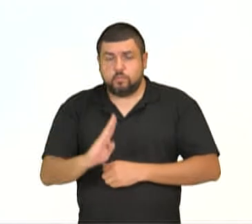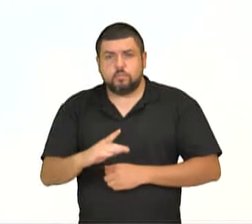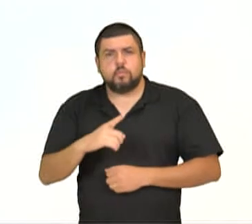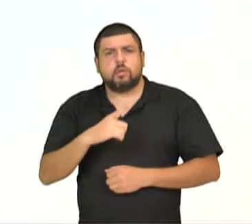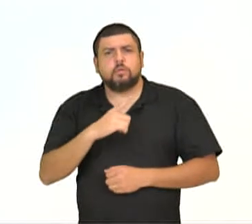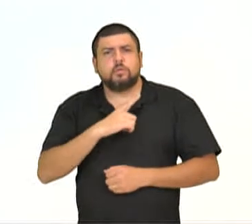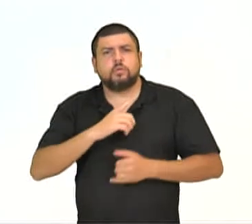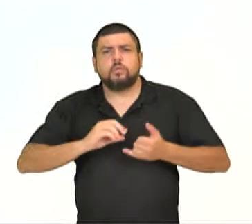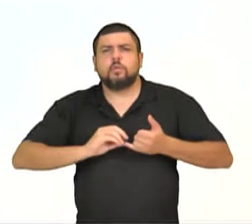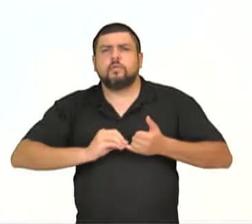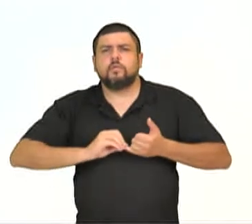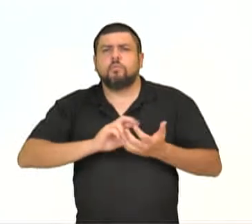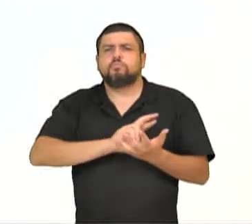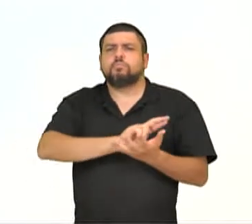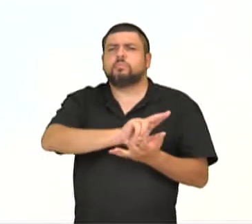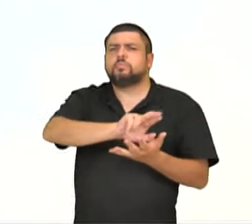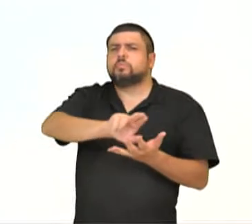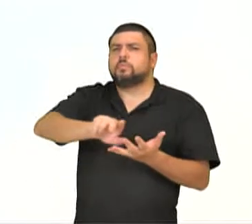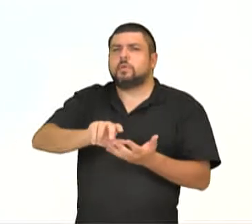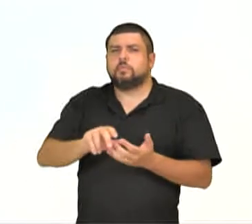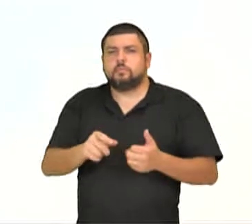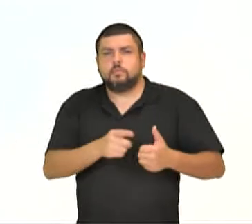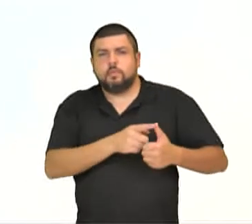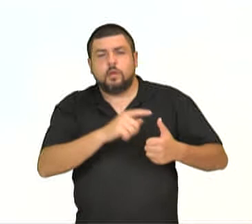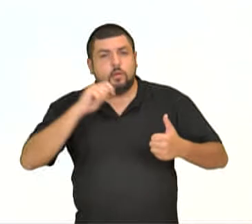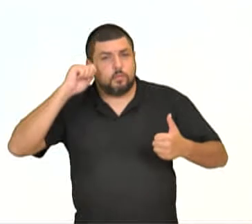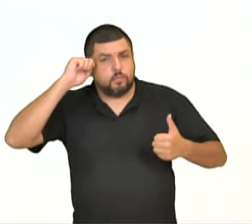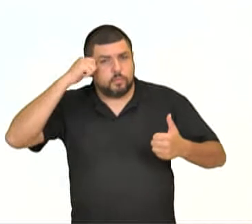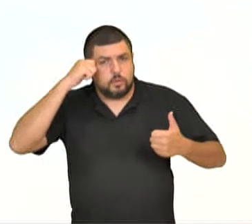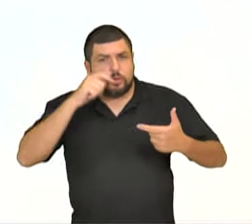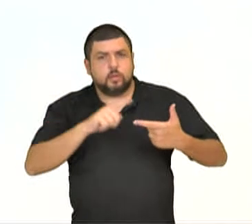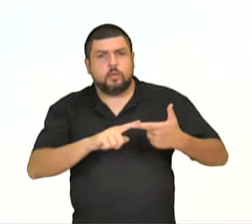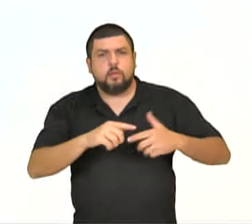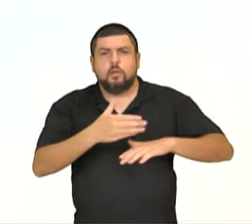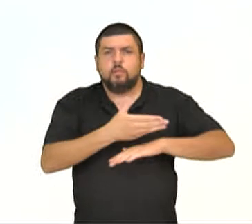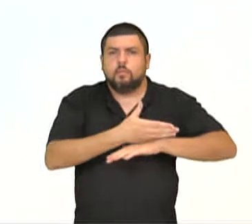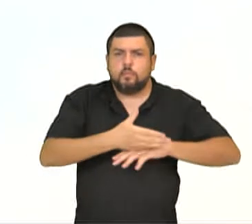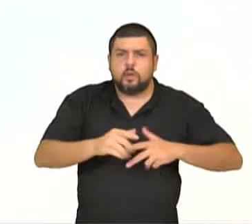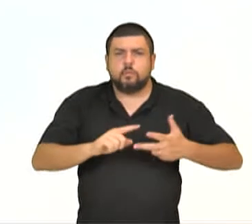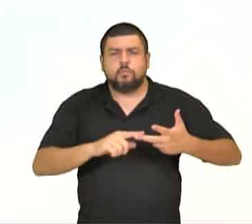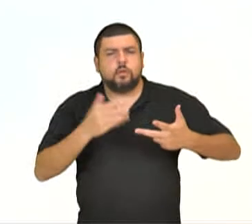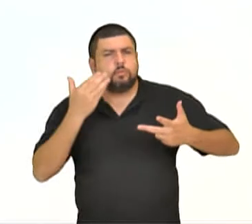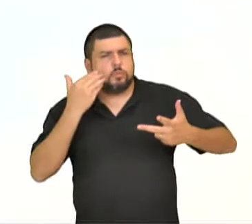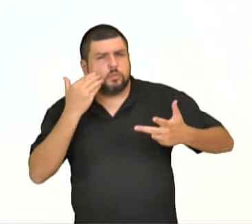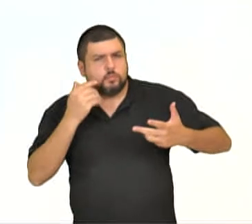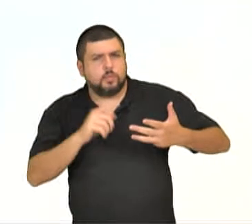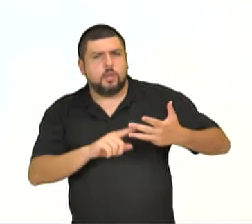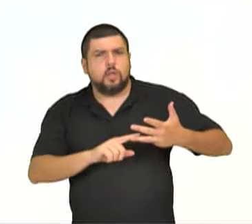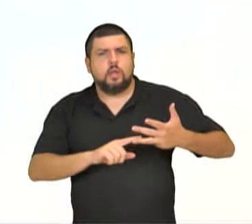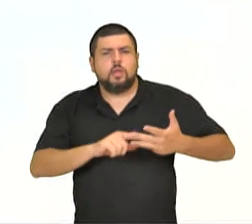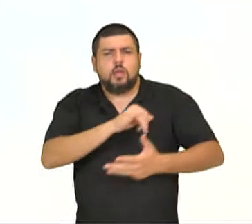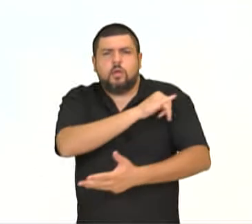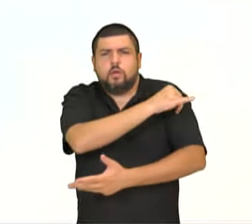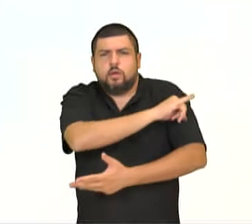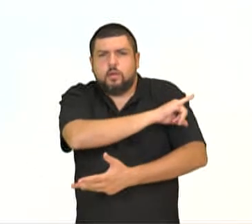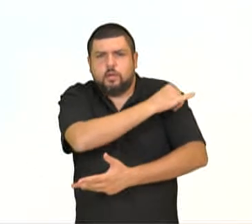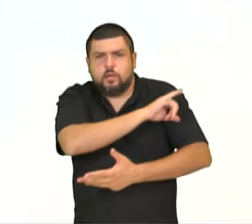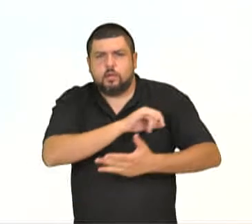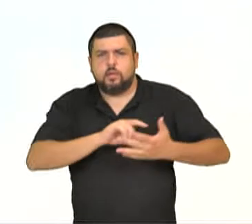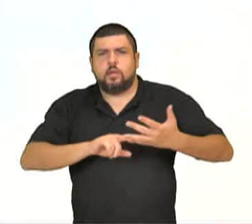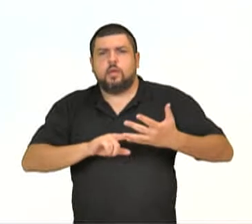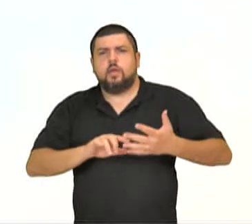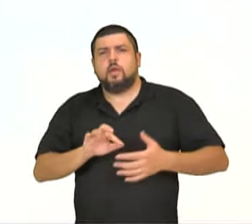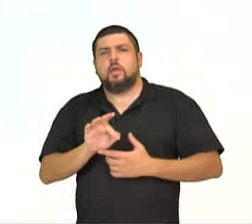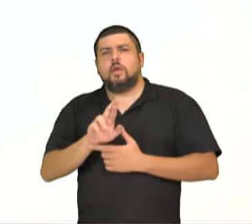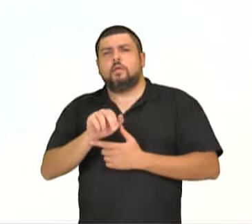feijões. Alguns exemplos, o preto, o branco, o mulatinho, o carioca, o fradinho, o feijão fava, o